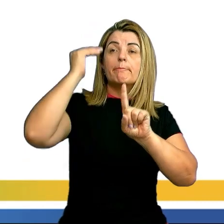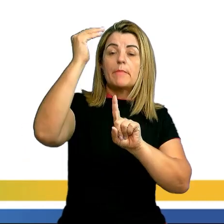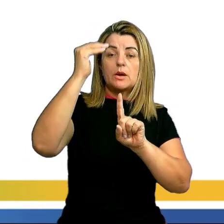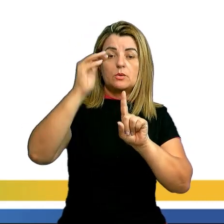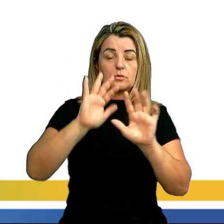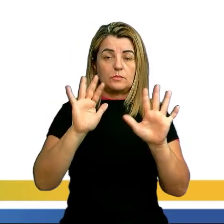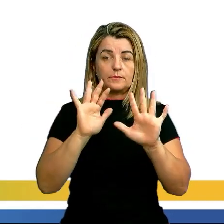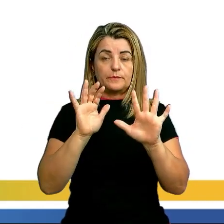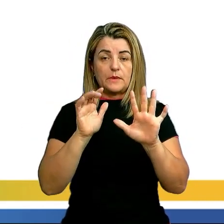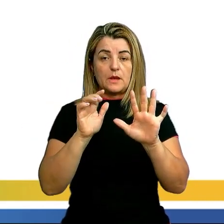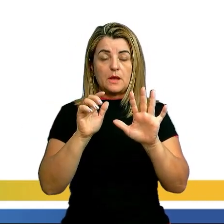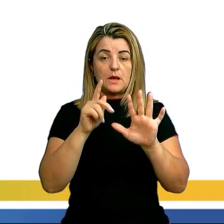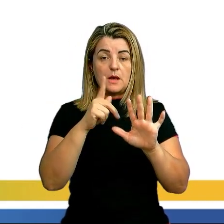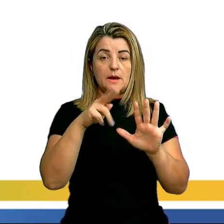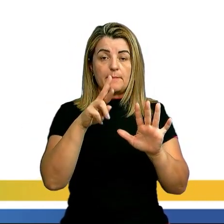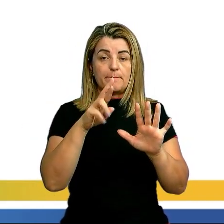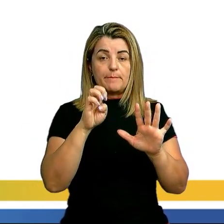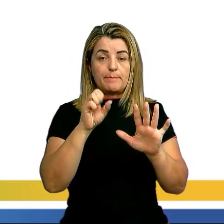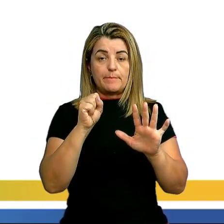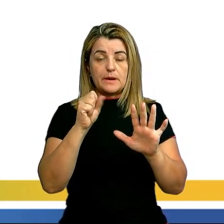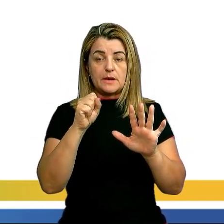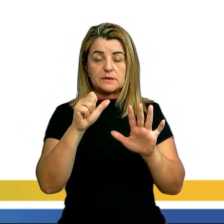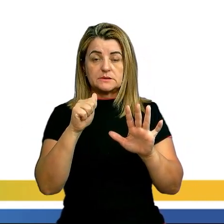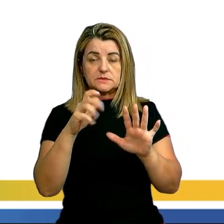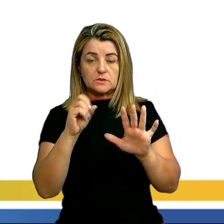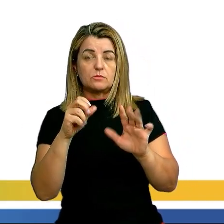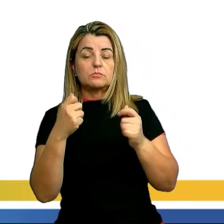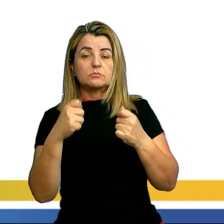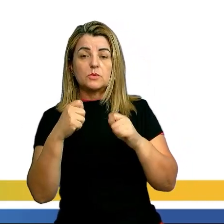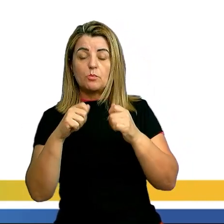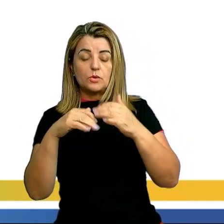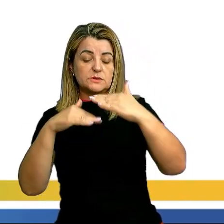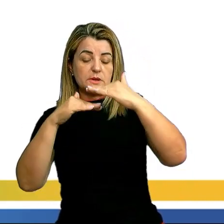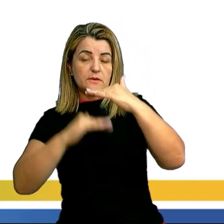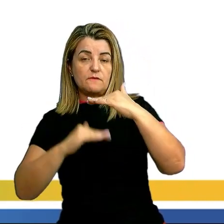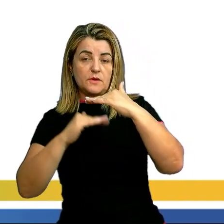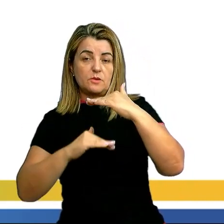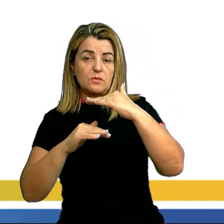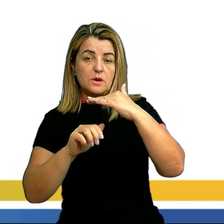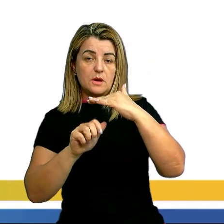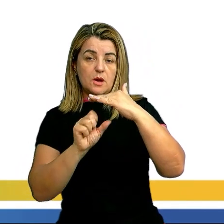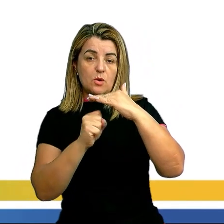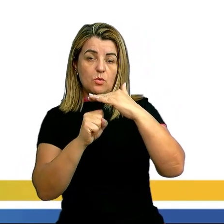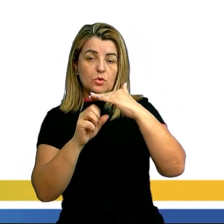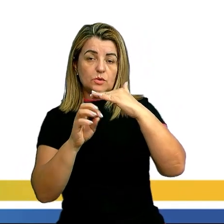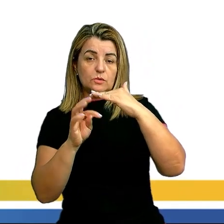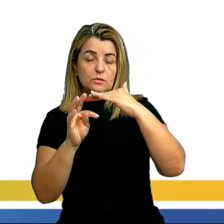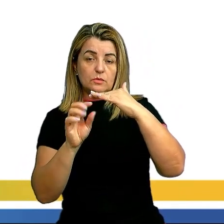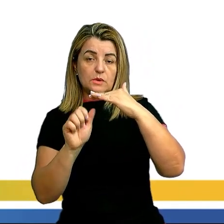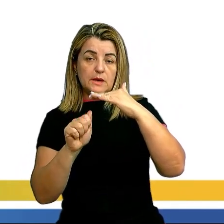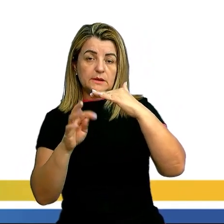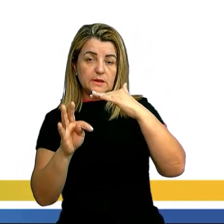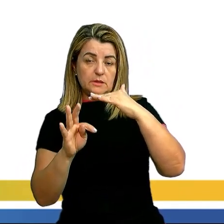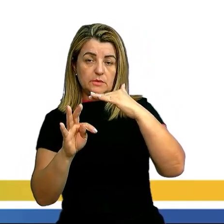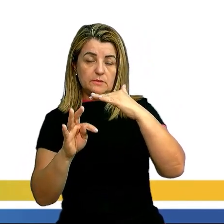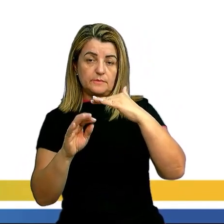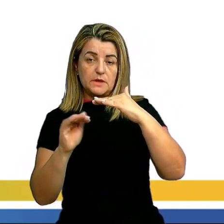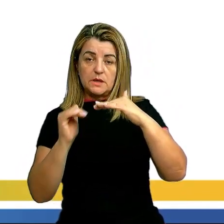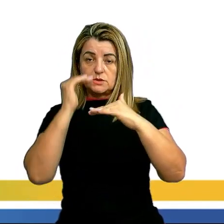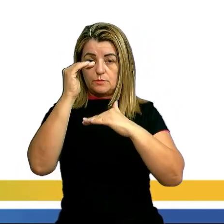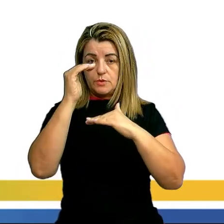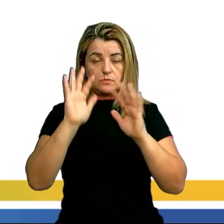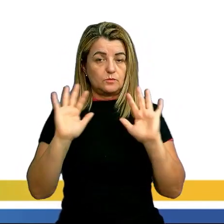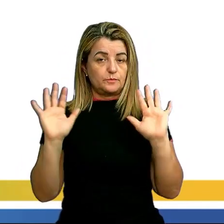ser inferior a 8 atm, nem superior a 24 atm. Ok? A